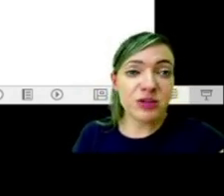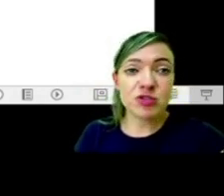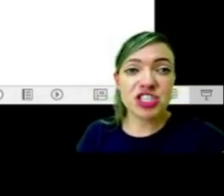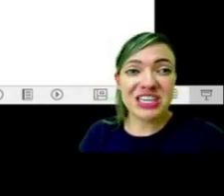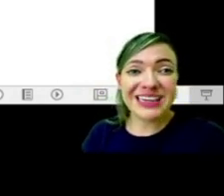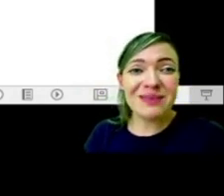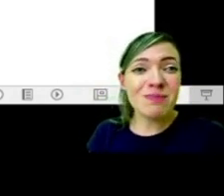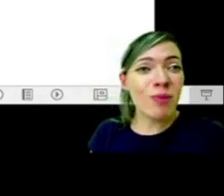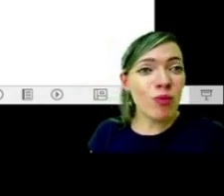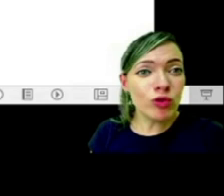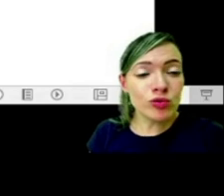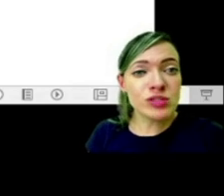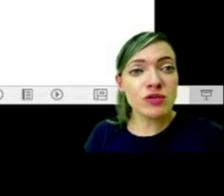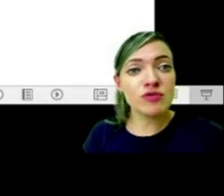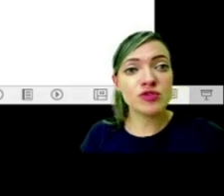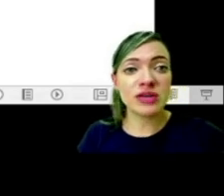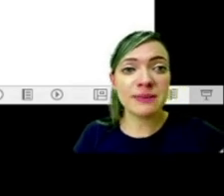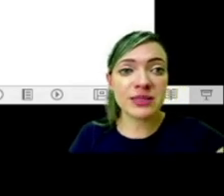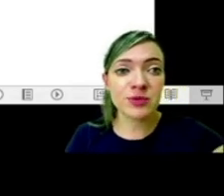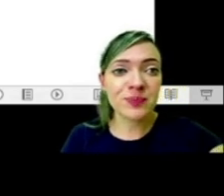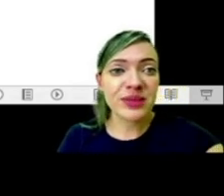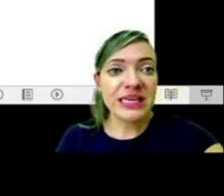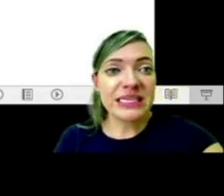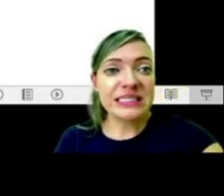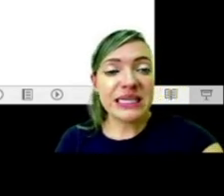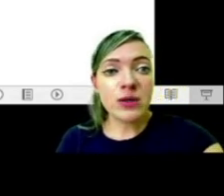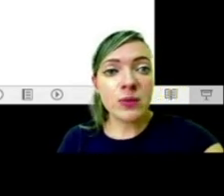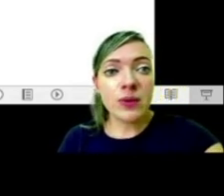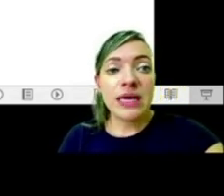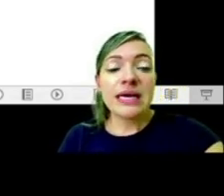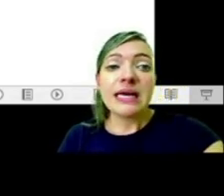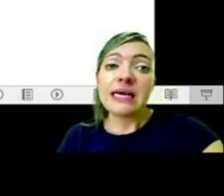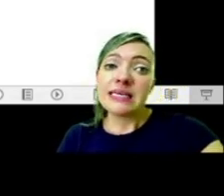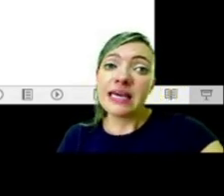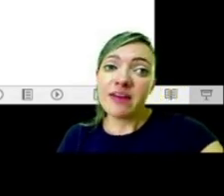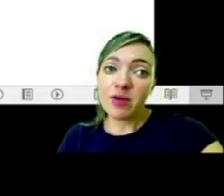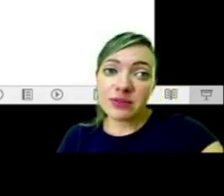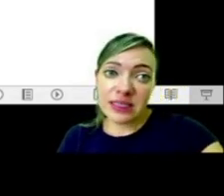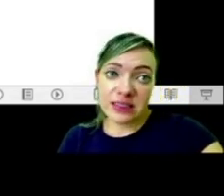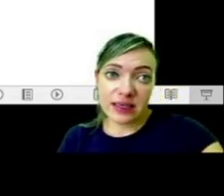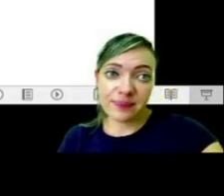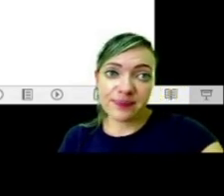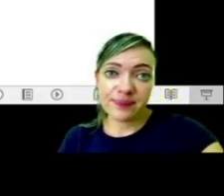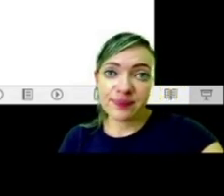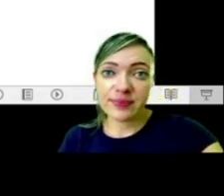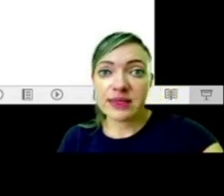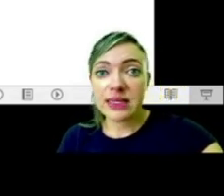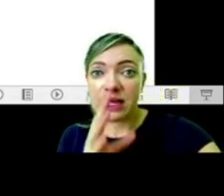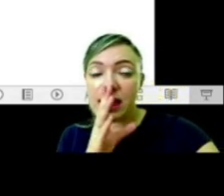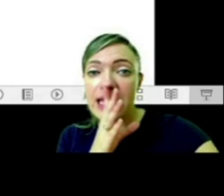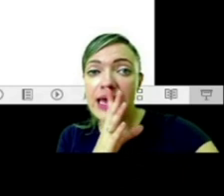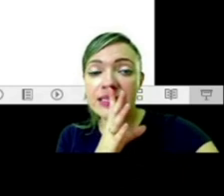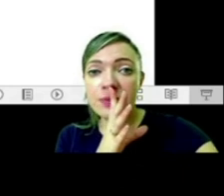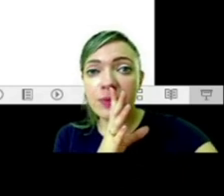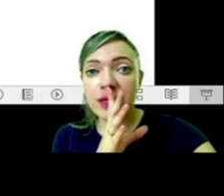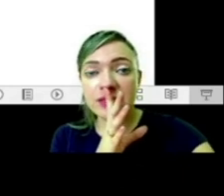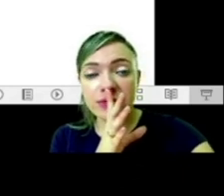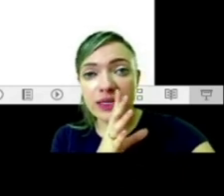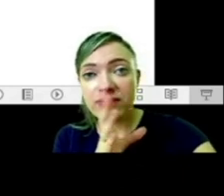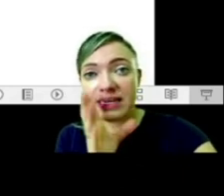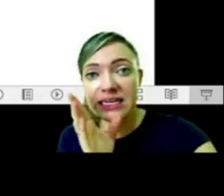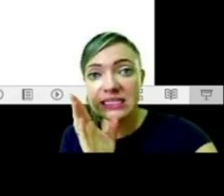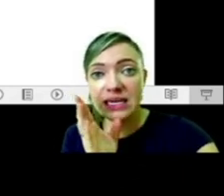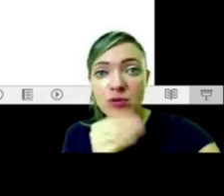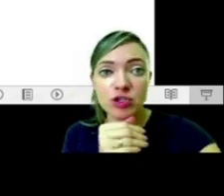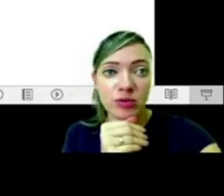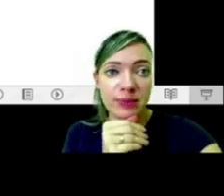mas ele prejudica e muito o seu funcionamento. Então, o que que vai acontecer? Essa população,